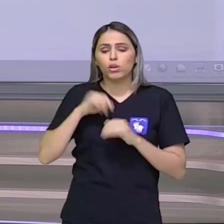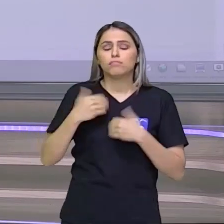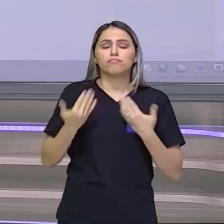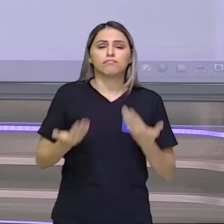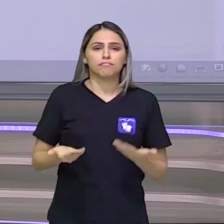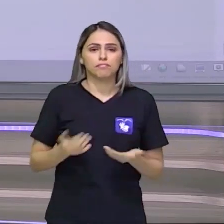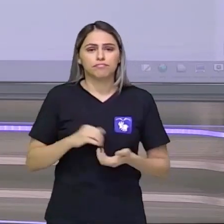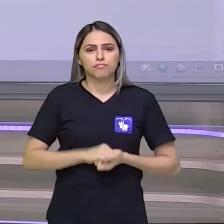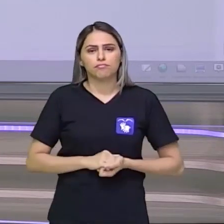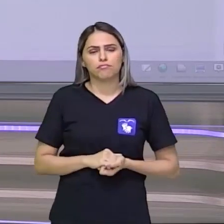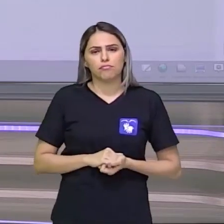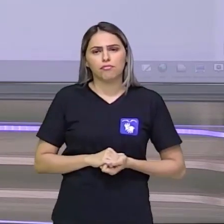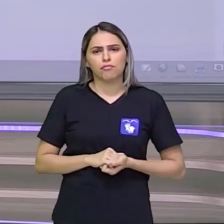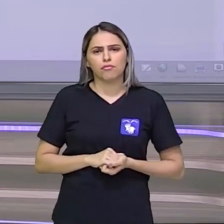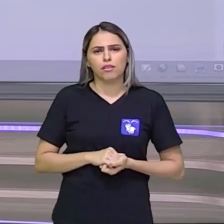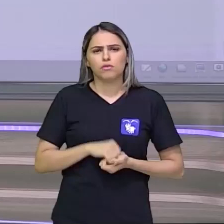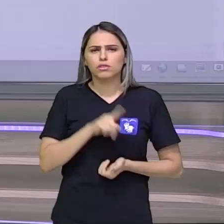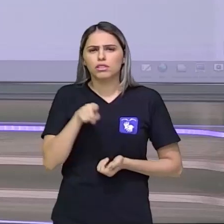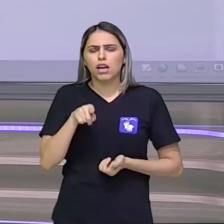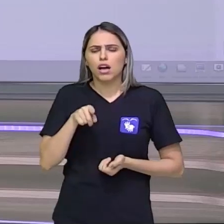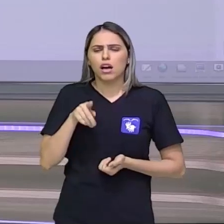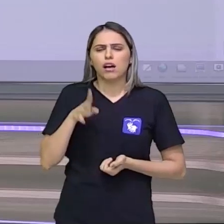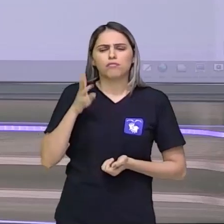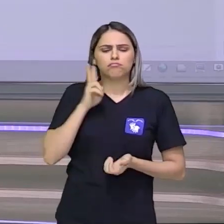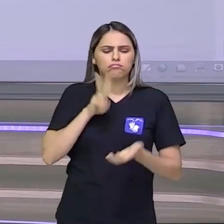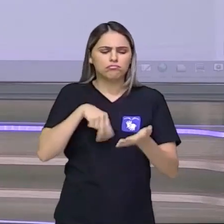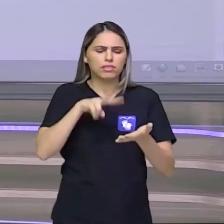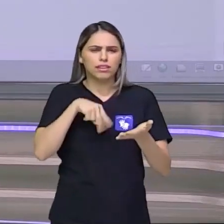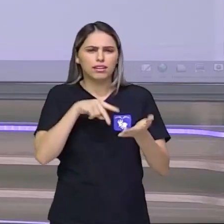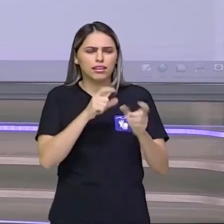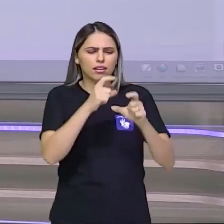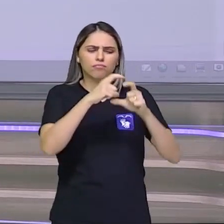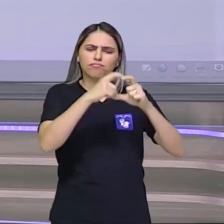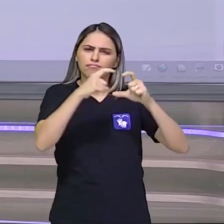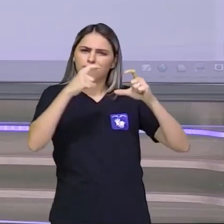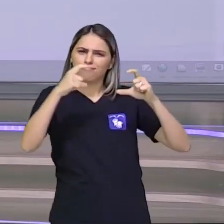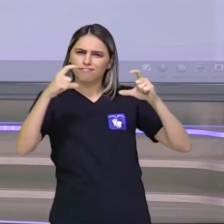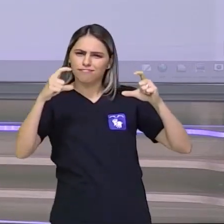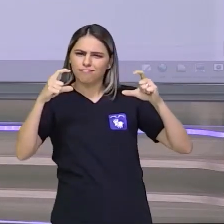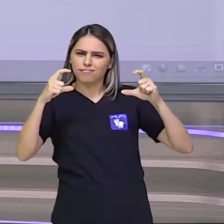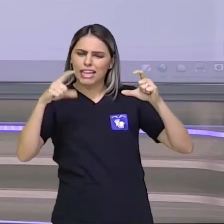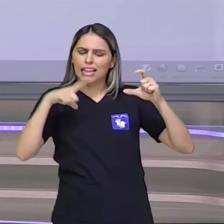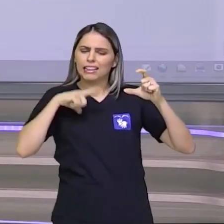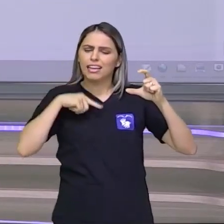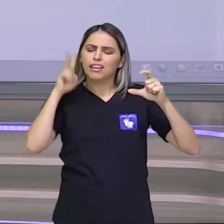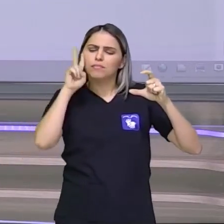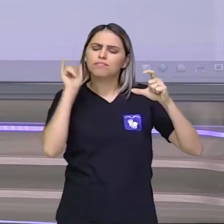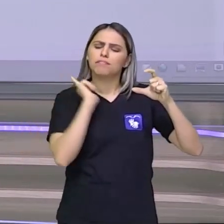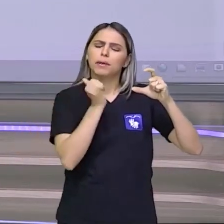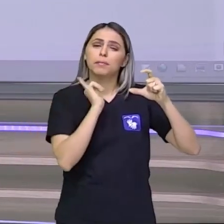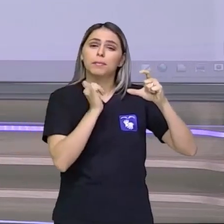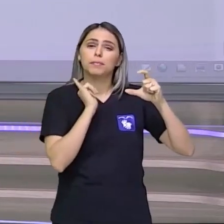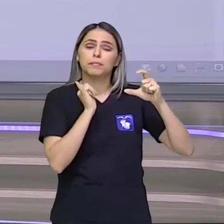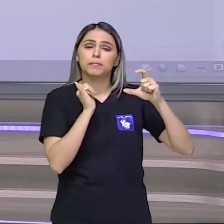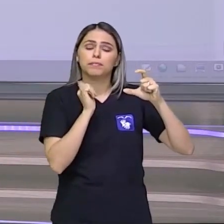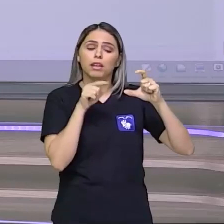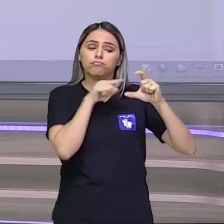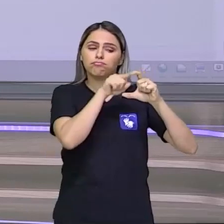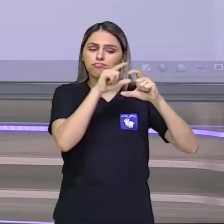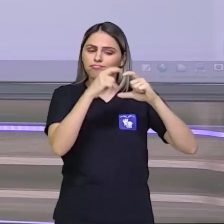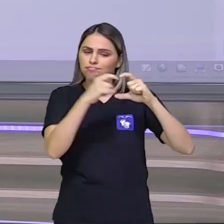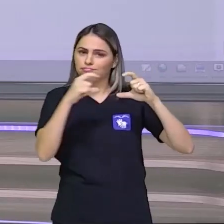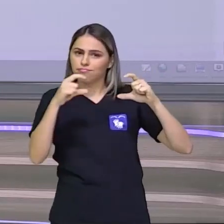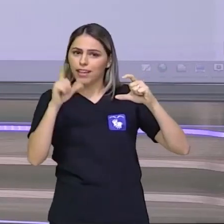das Maravilhas? Ou quem nunca também viu uma tirinha, que são aqueles quadrados que contam algumas histórias? Esses, crianças,